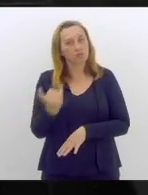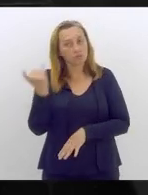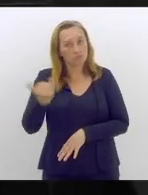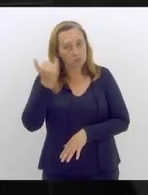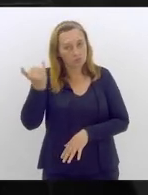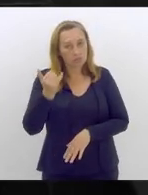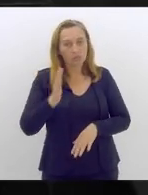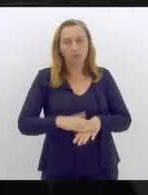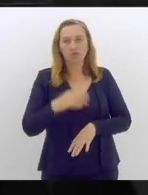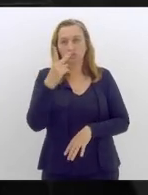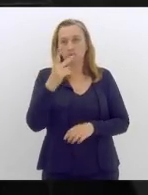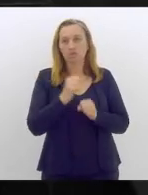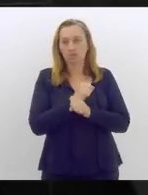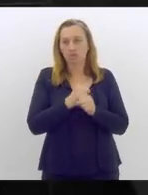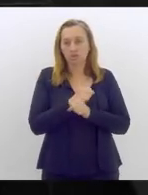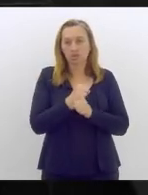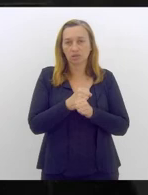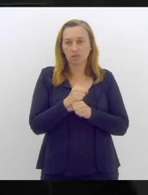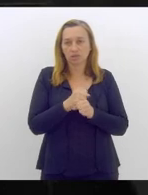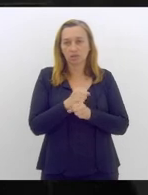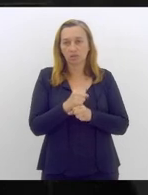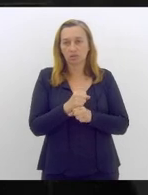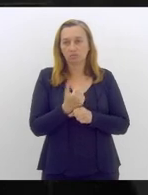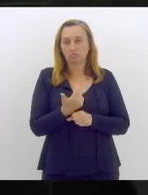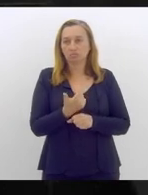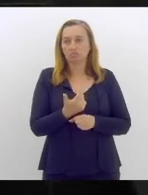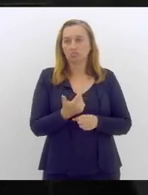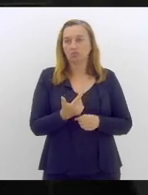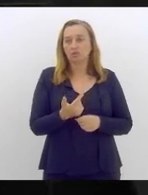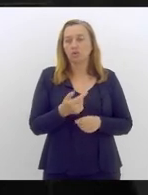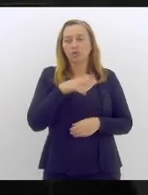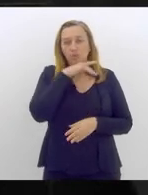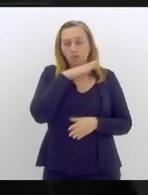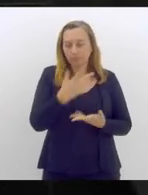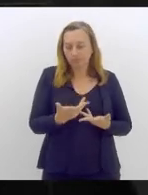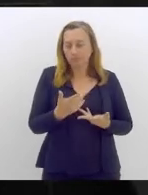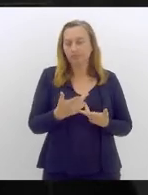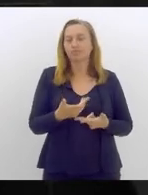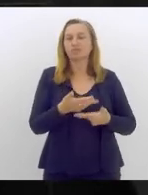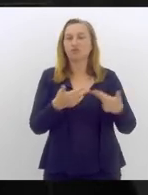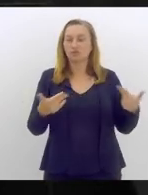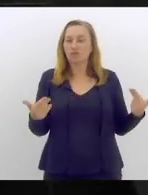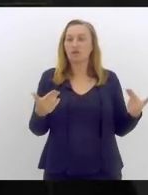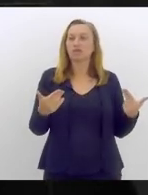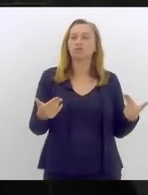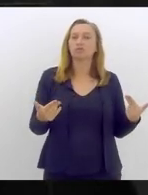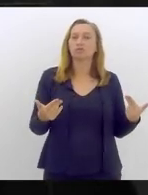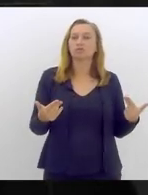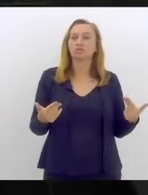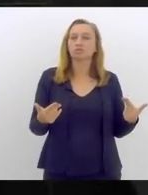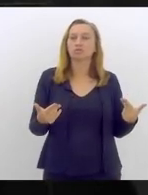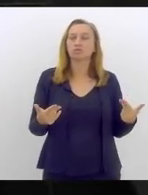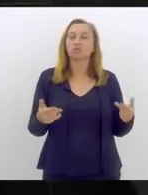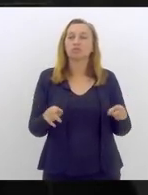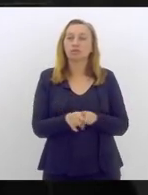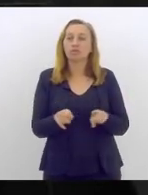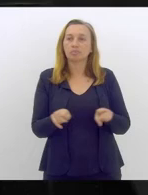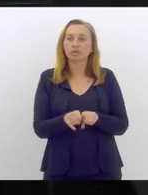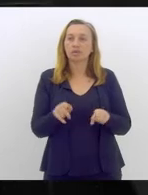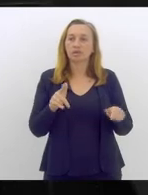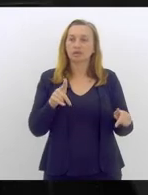depois de mais de dois anos sem sem funcionamento enfim é uma série de abarrar o aumento